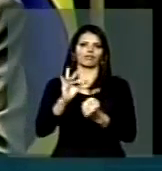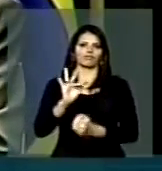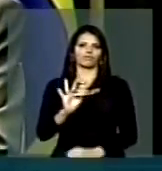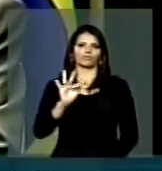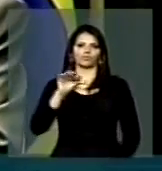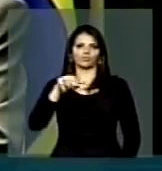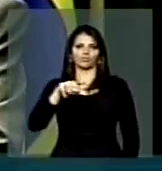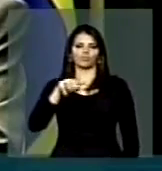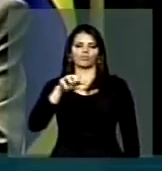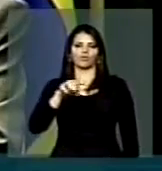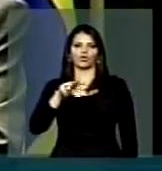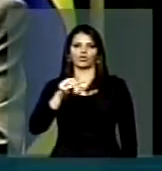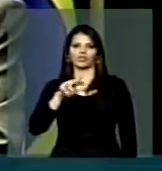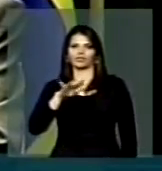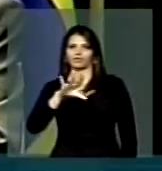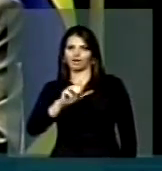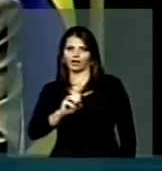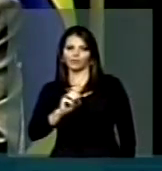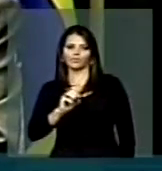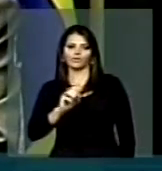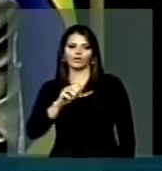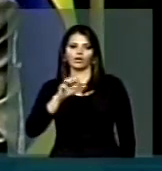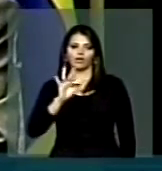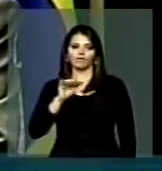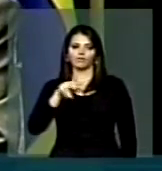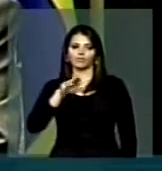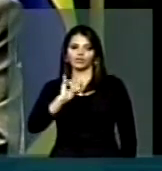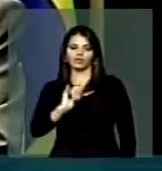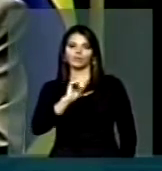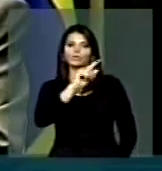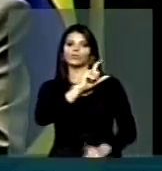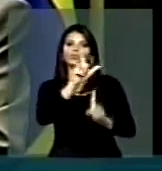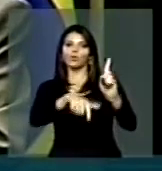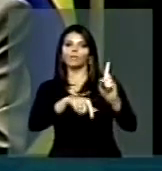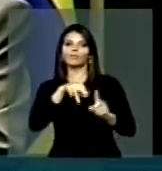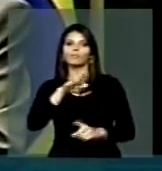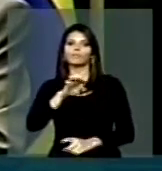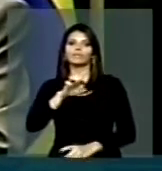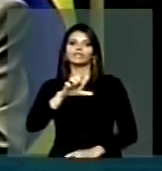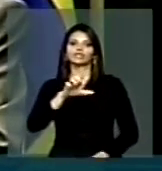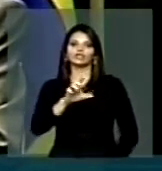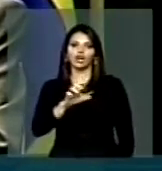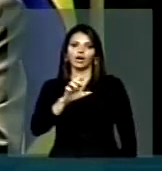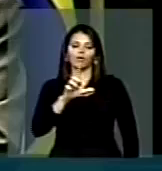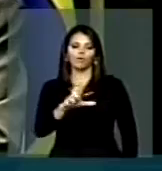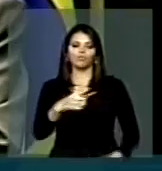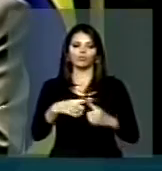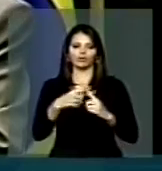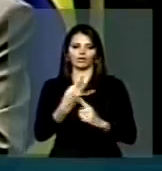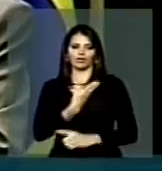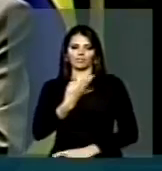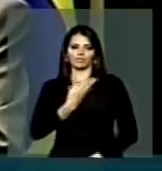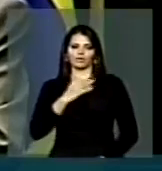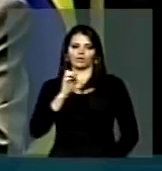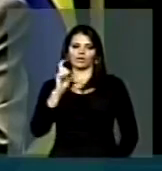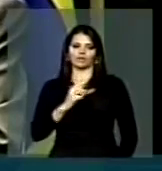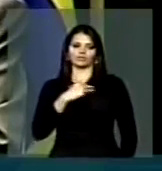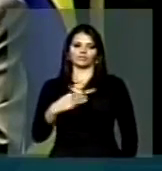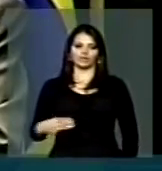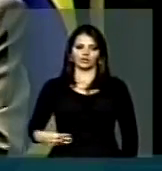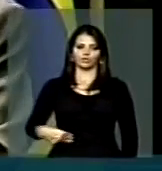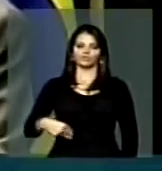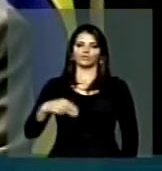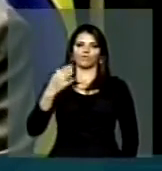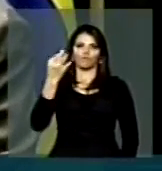O presidente do Fundo Monetário, na época, chamava-se Michel Candesu, que por coincidência eu já o conhecia, porque eu sou amigo do ex-primeiro-ministro da França,